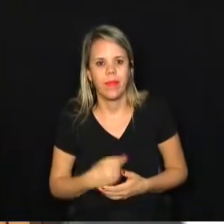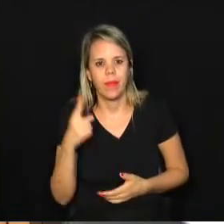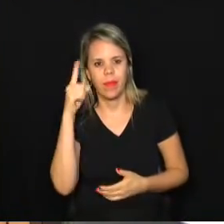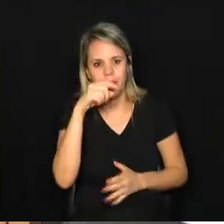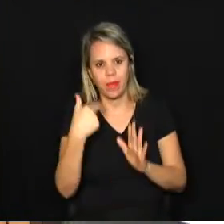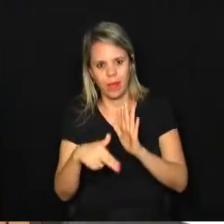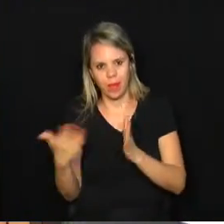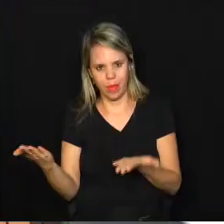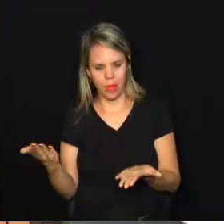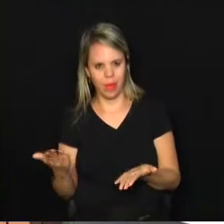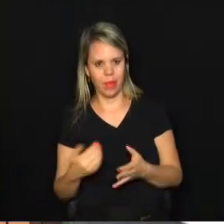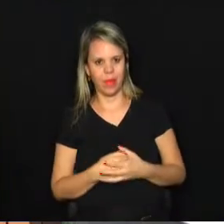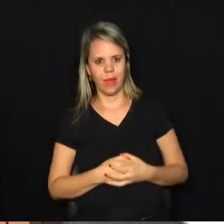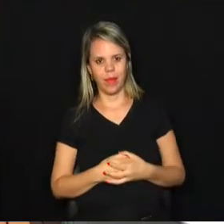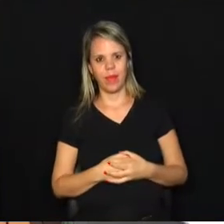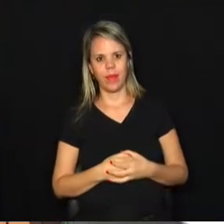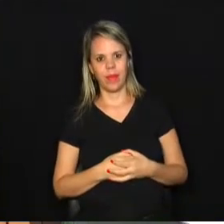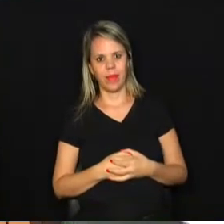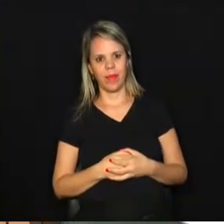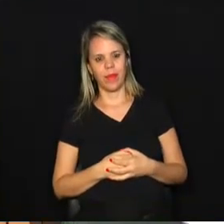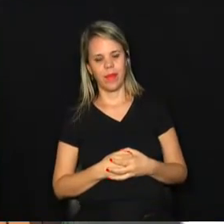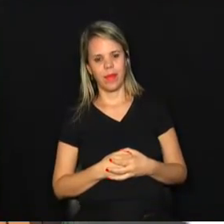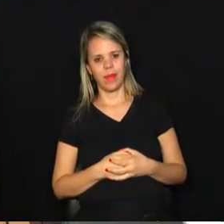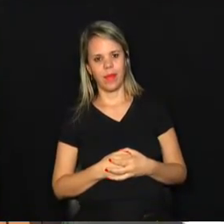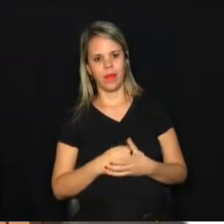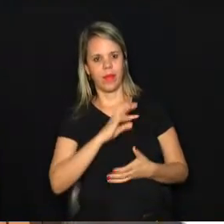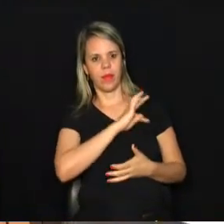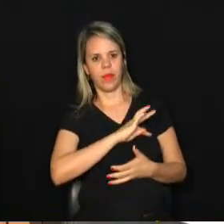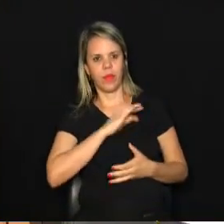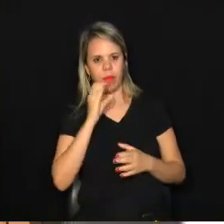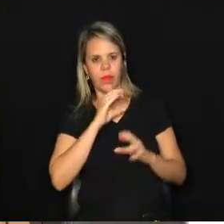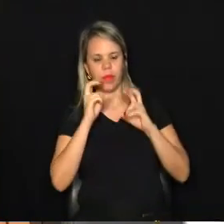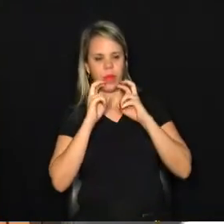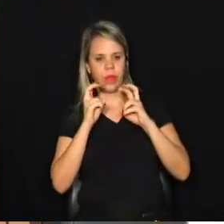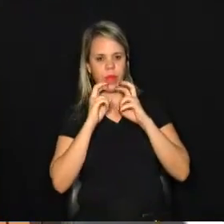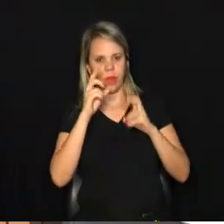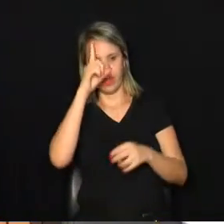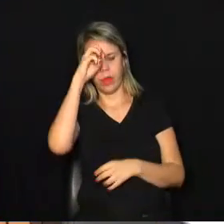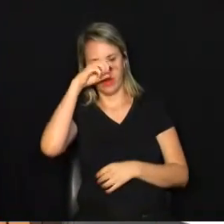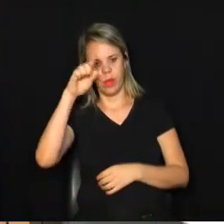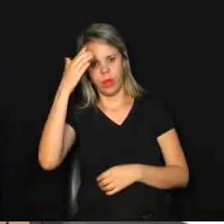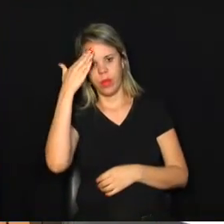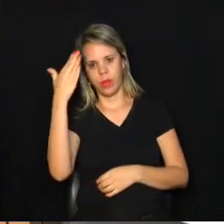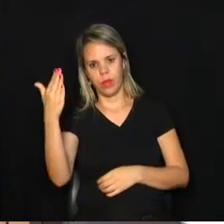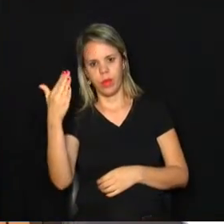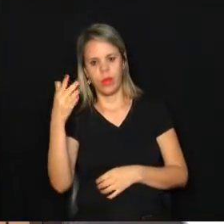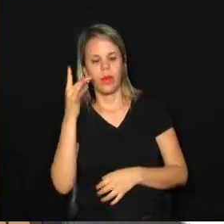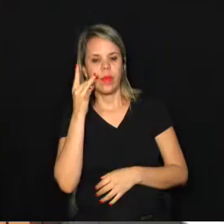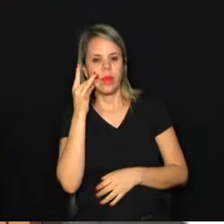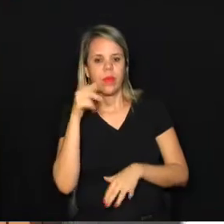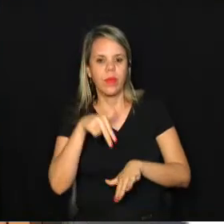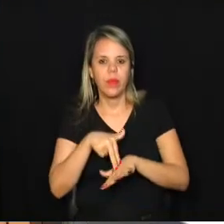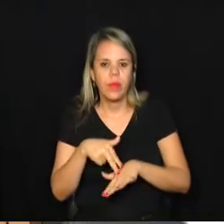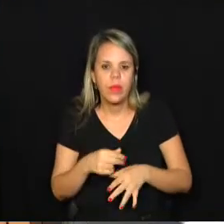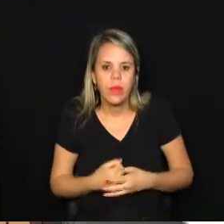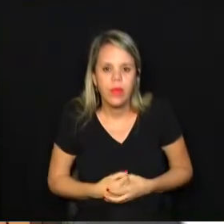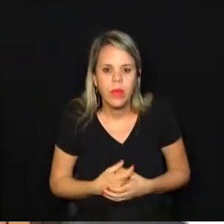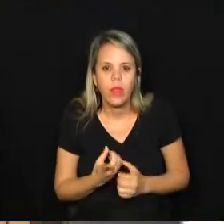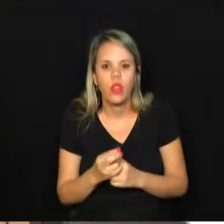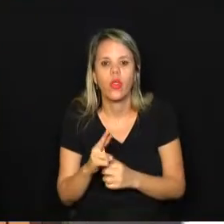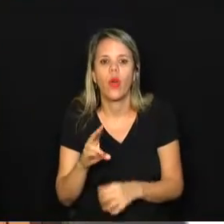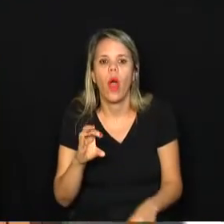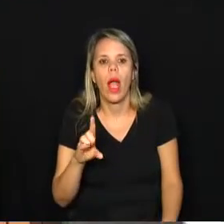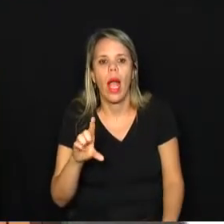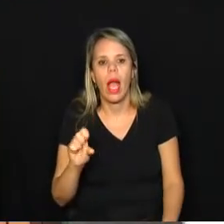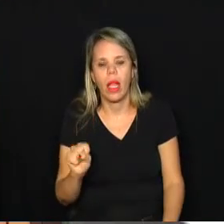nome, né, o seu sobrenome. Diretor técnico de urgência e emergência da Rede Mário Gatti, muito obrigado pela sua presença. O doutor Carlos